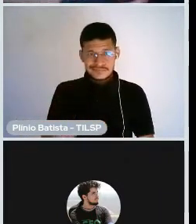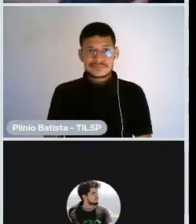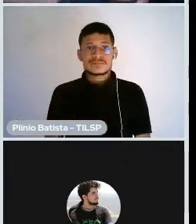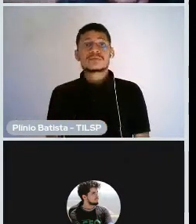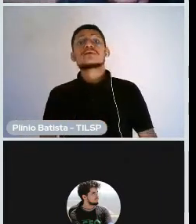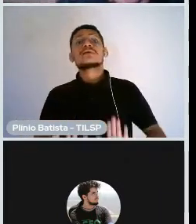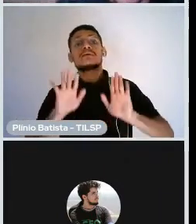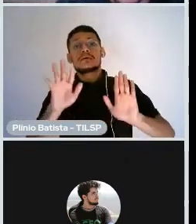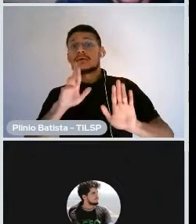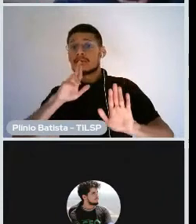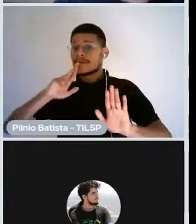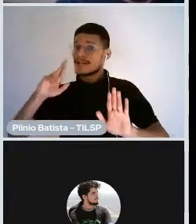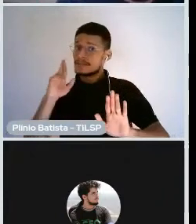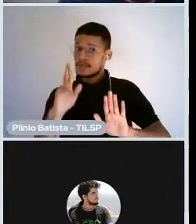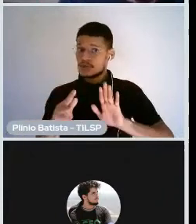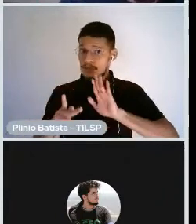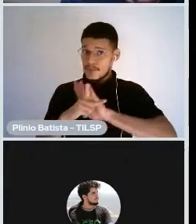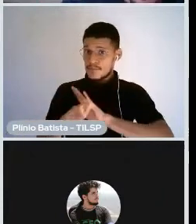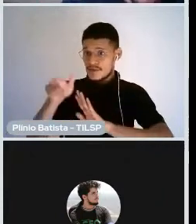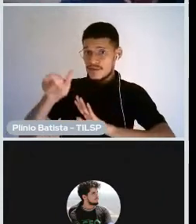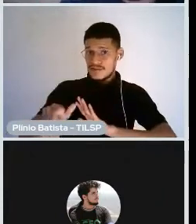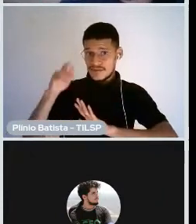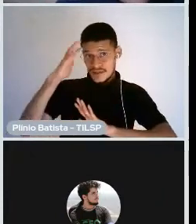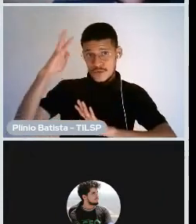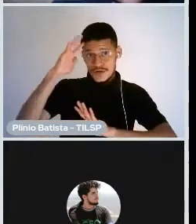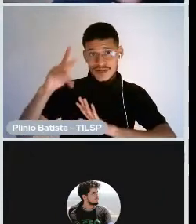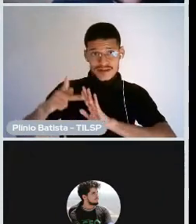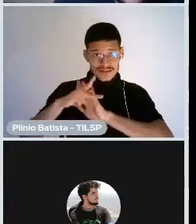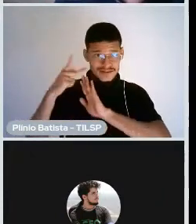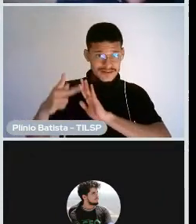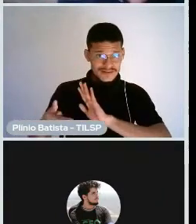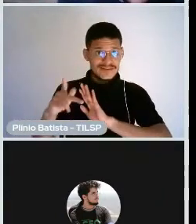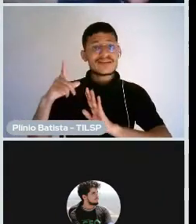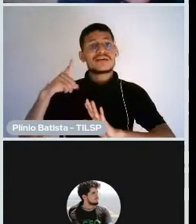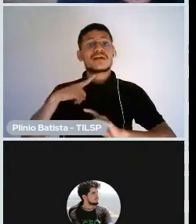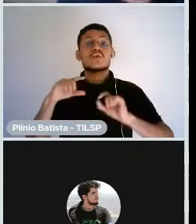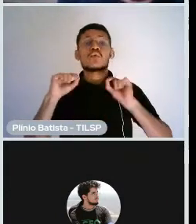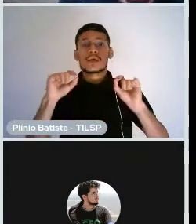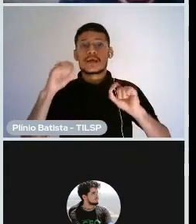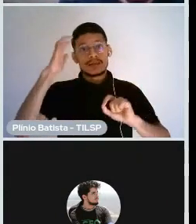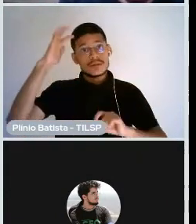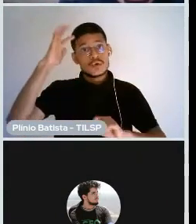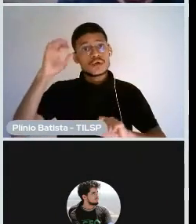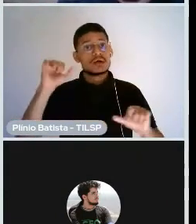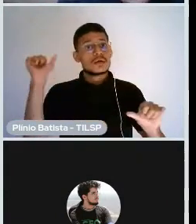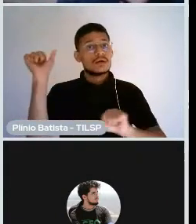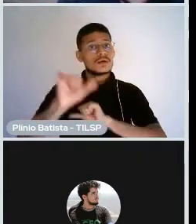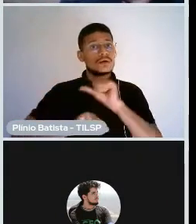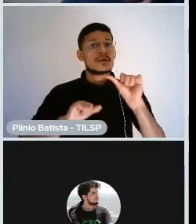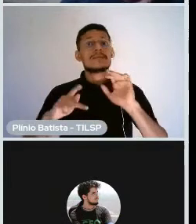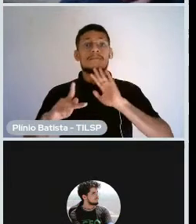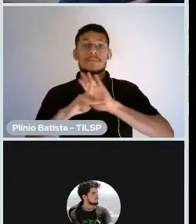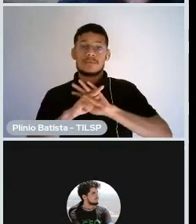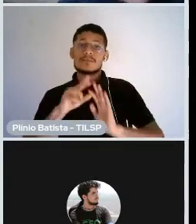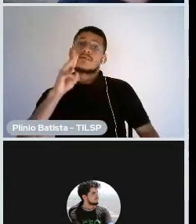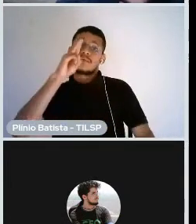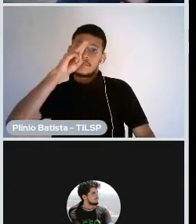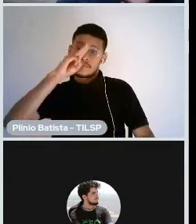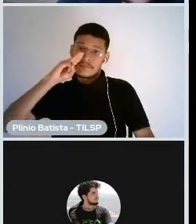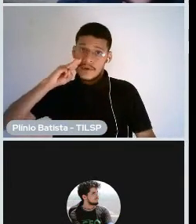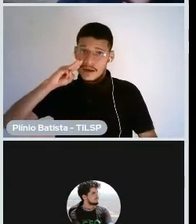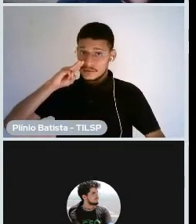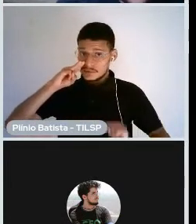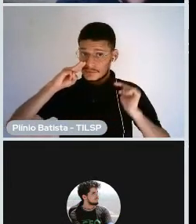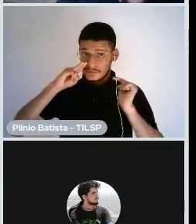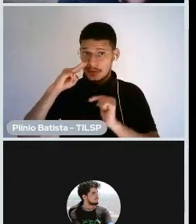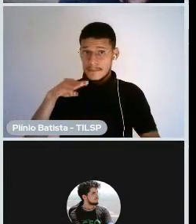resposta à teoria neomalthusiana e malthusiana em consequência, nós temos a teoria reformista barra marxista, porque ela leva em